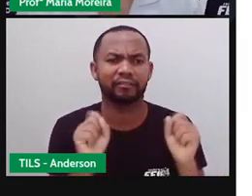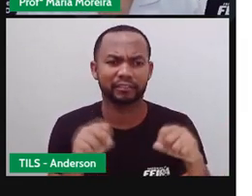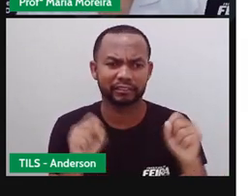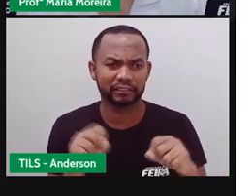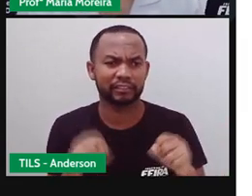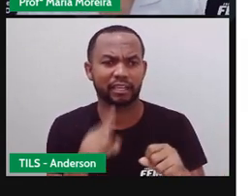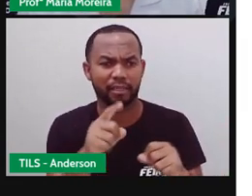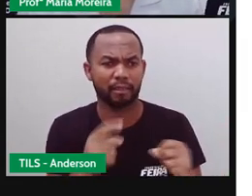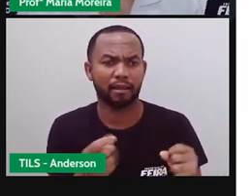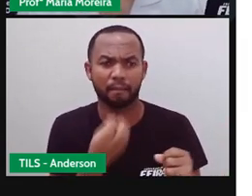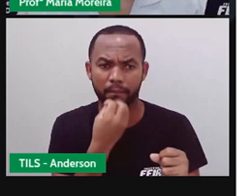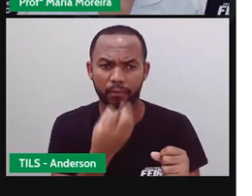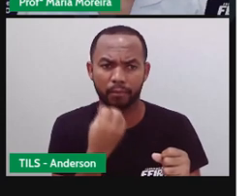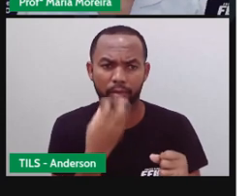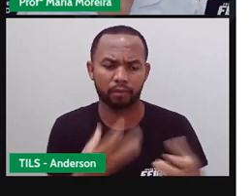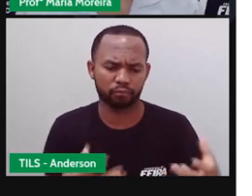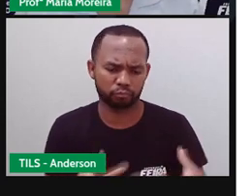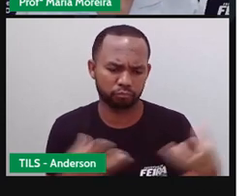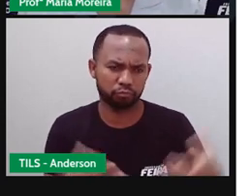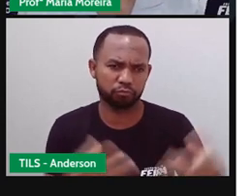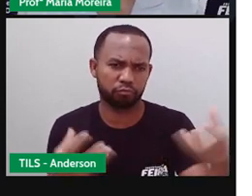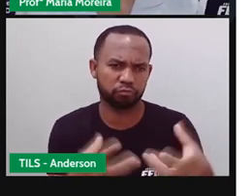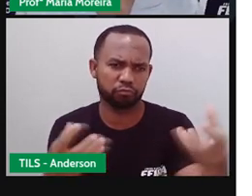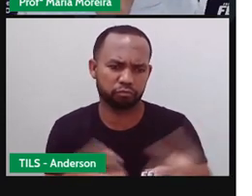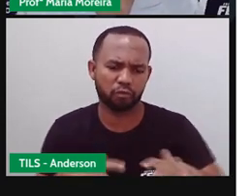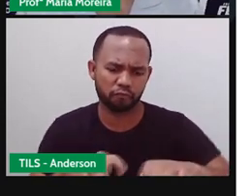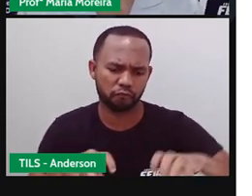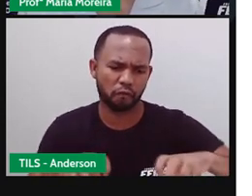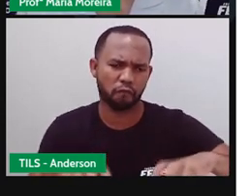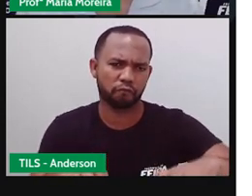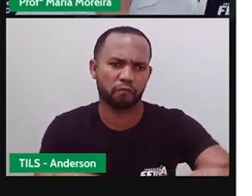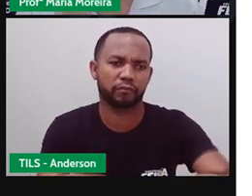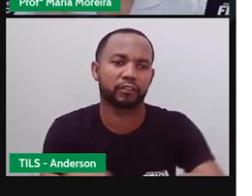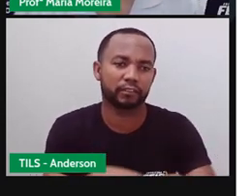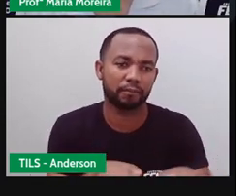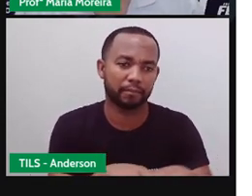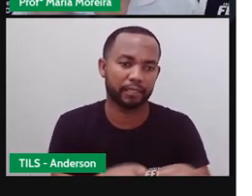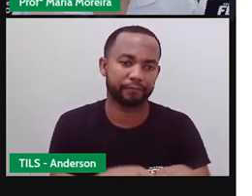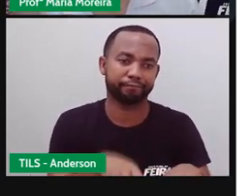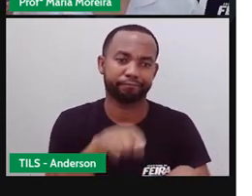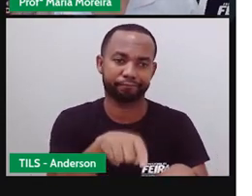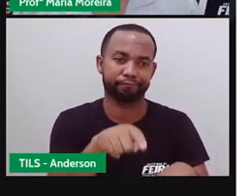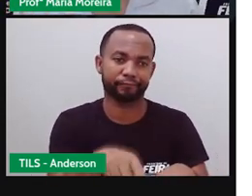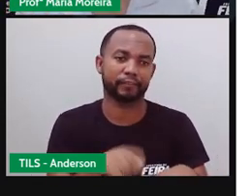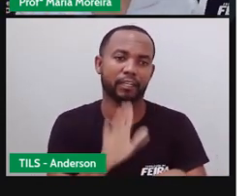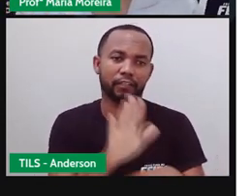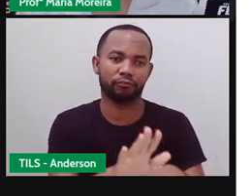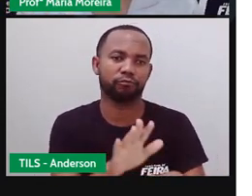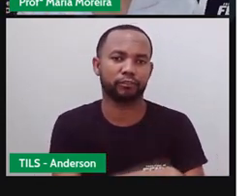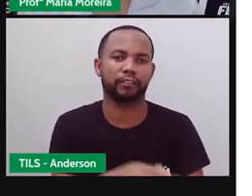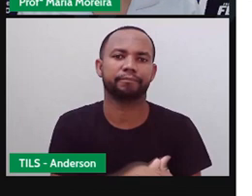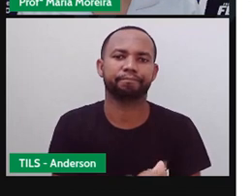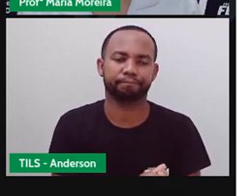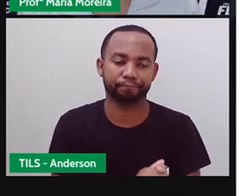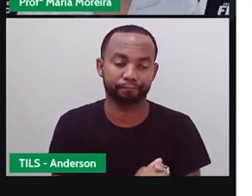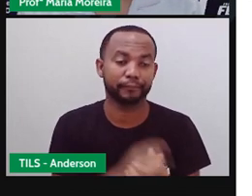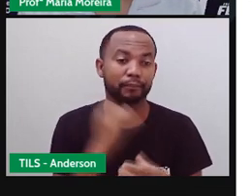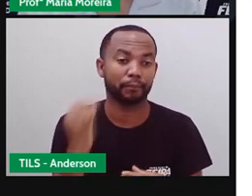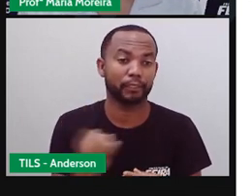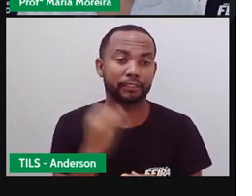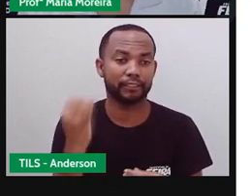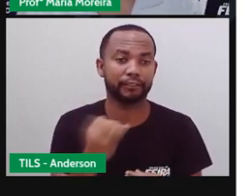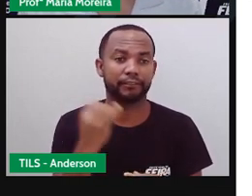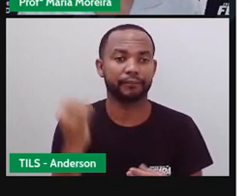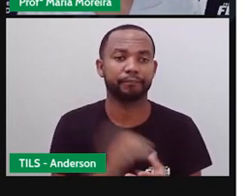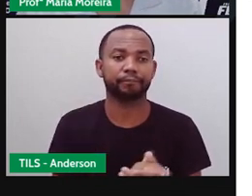Ah então você já pararam para pensar sobre a importância desses insetos Esses animais invertebrados aí na natureza